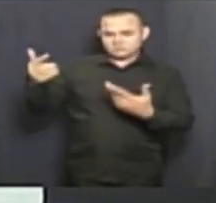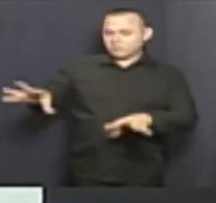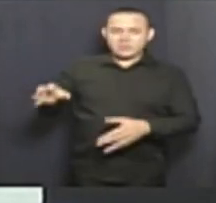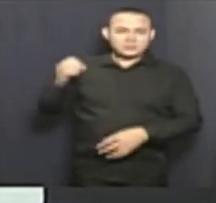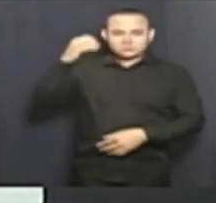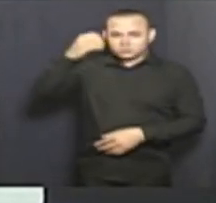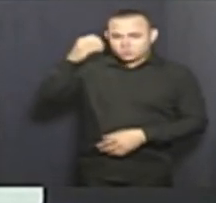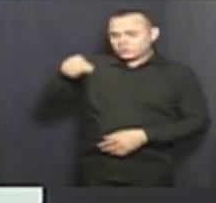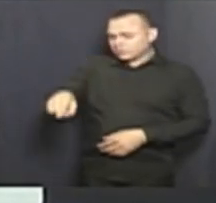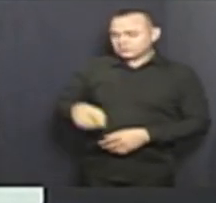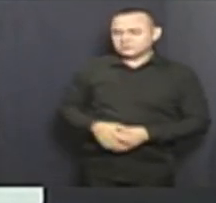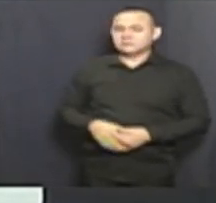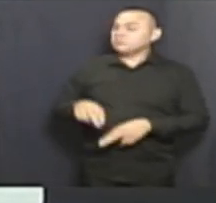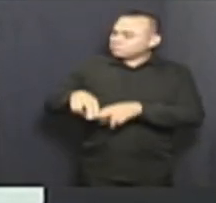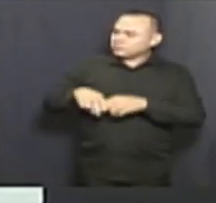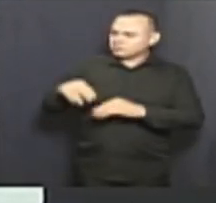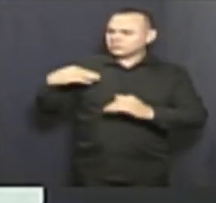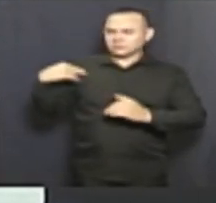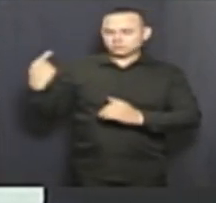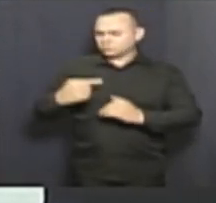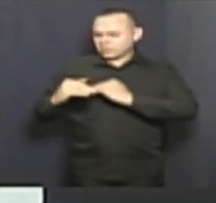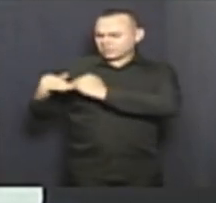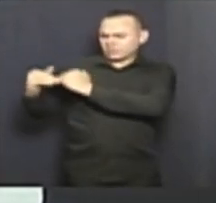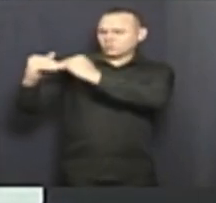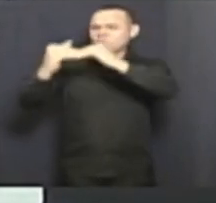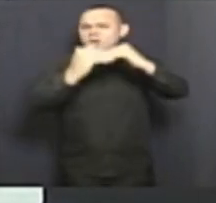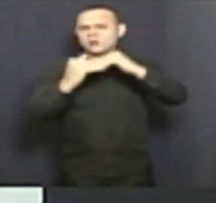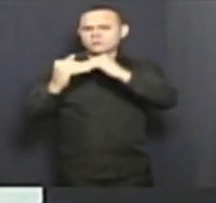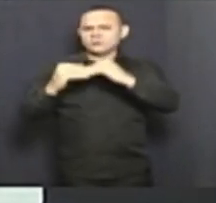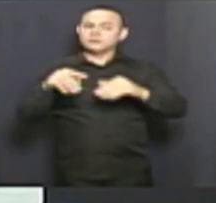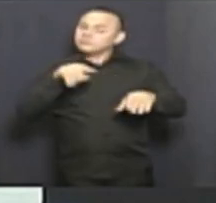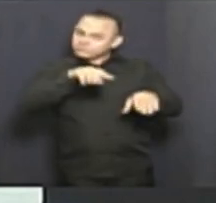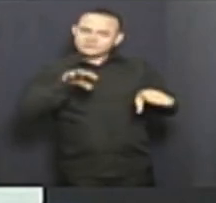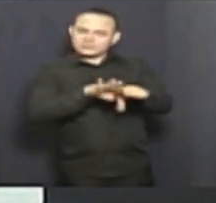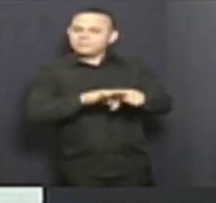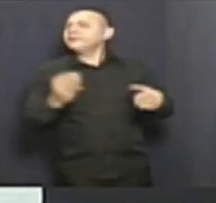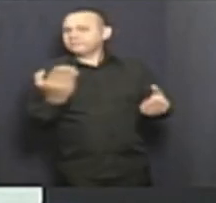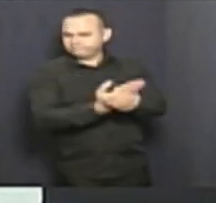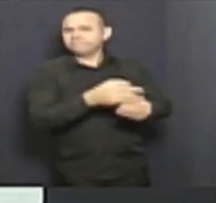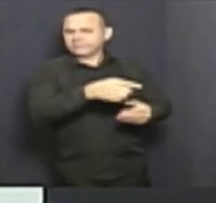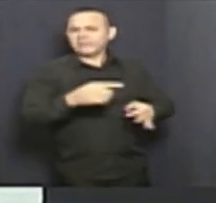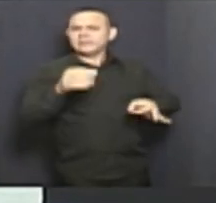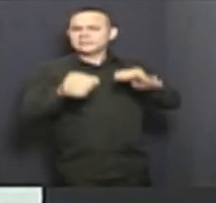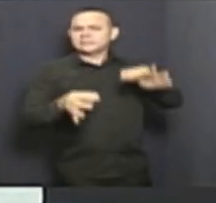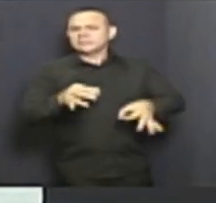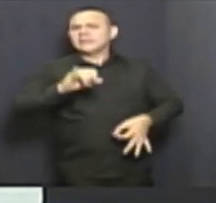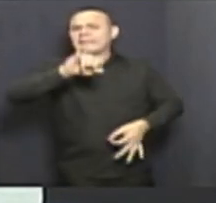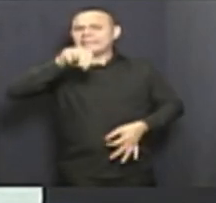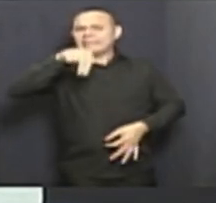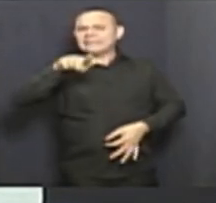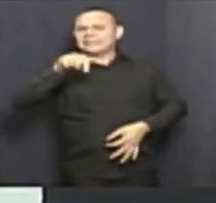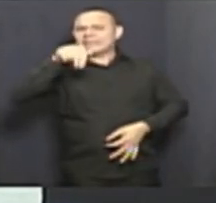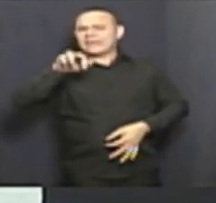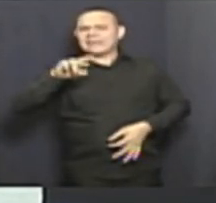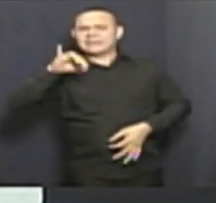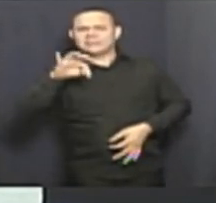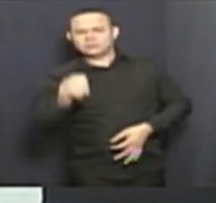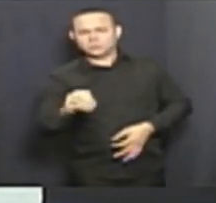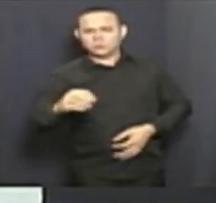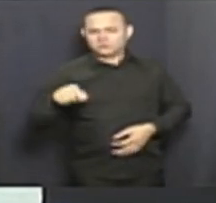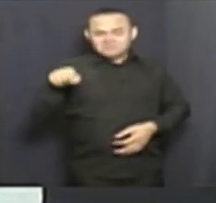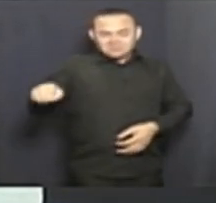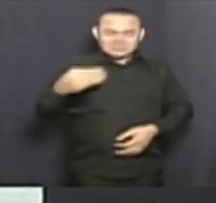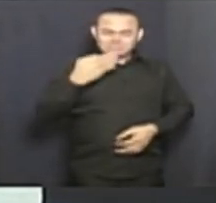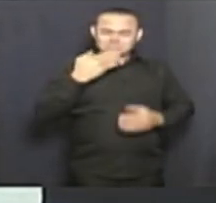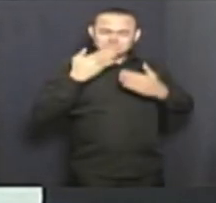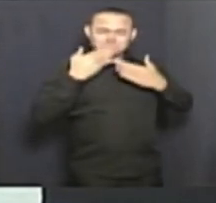candidato aqui é todo mundo igual e você tem um inquérito se não foi você que vê pediu que a polícia federal ministério